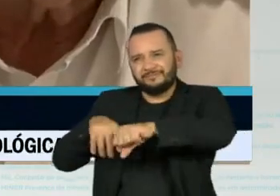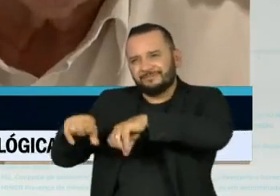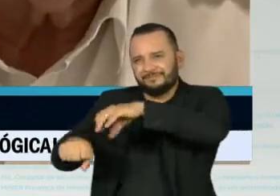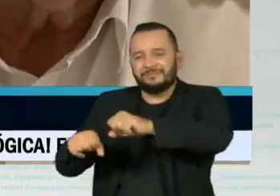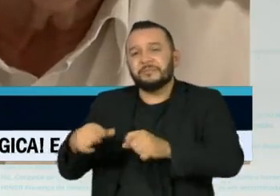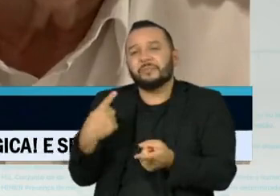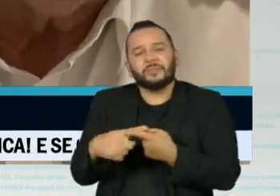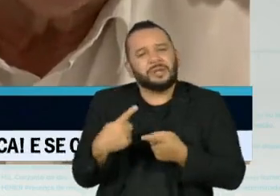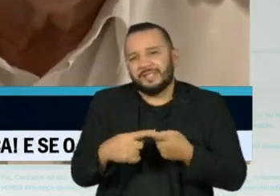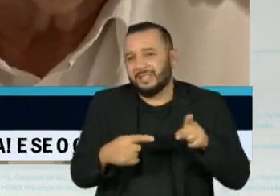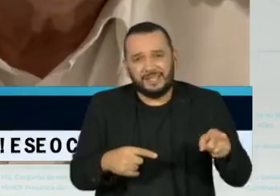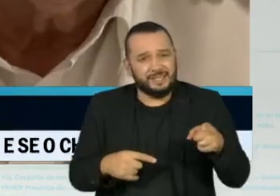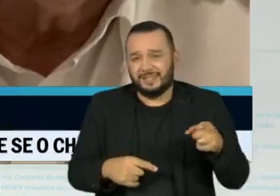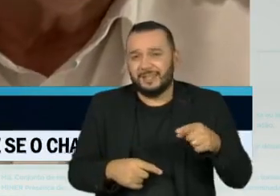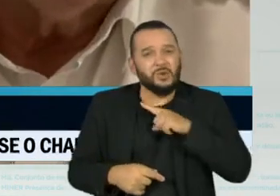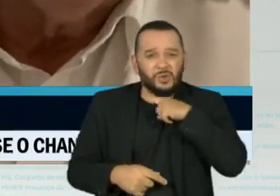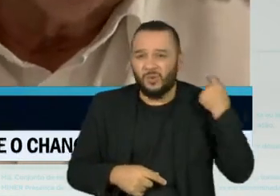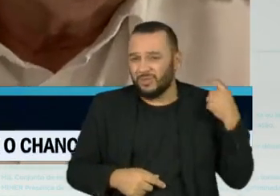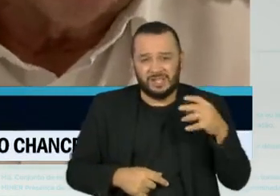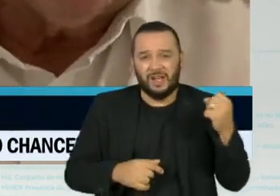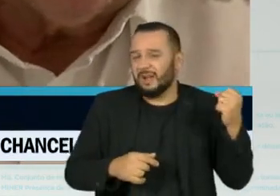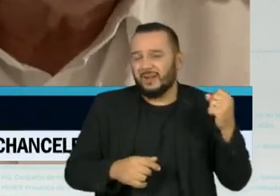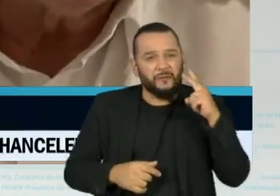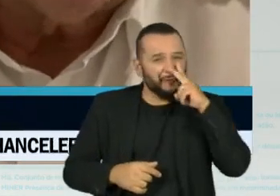de forças é de um tamanho